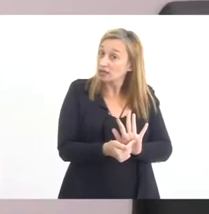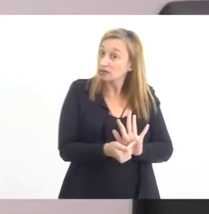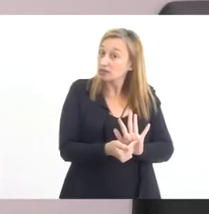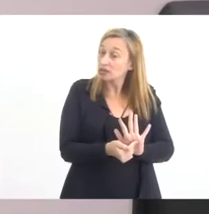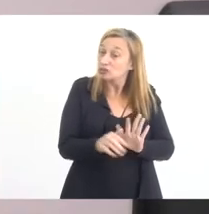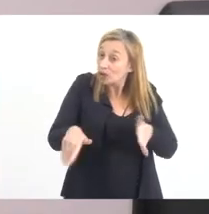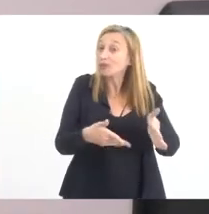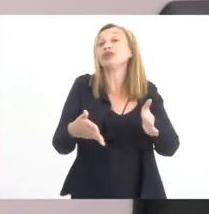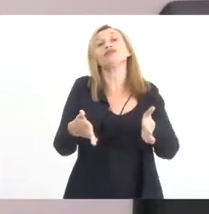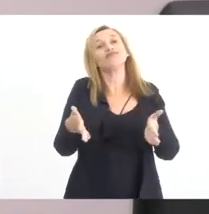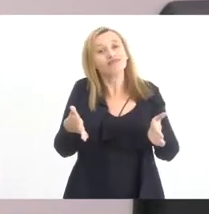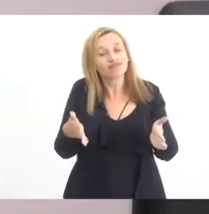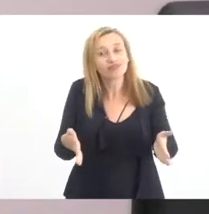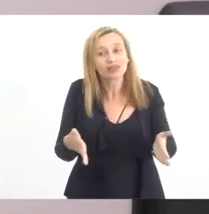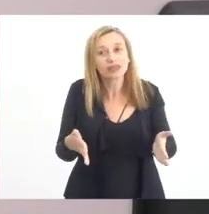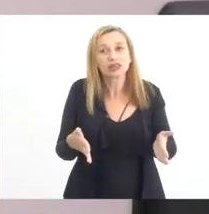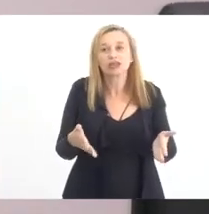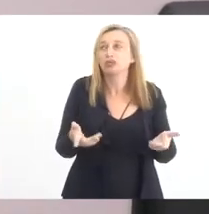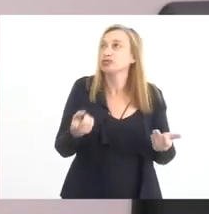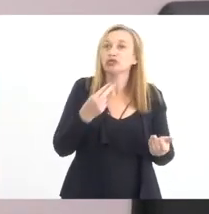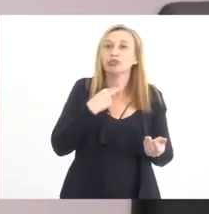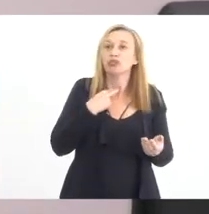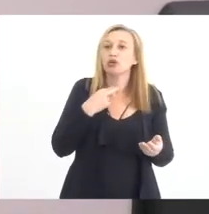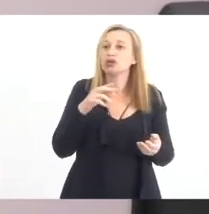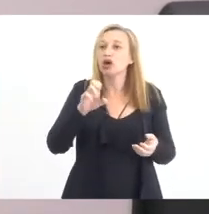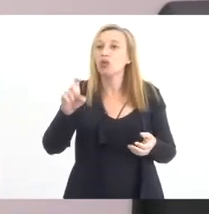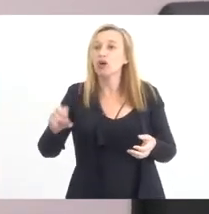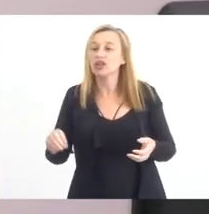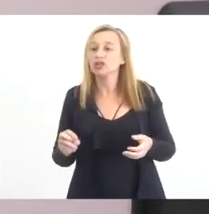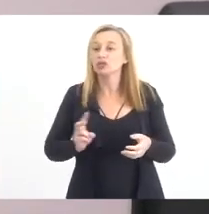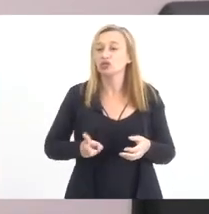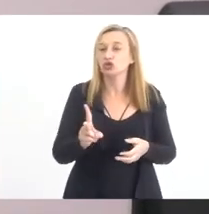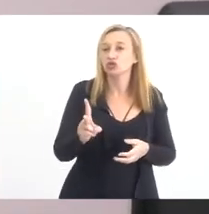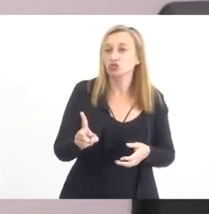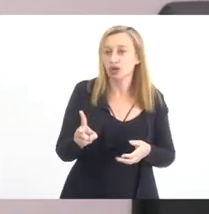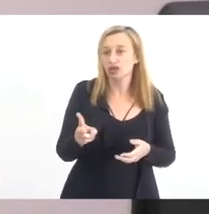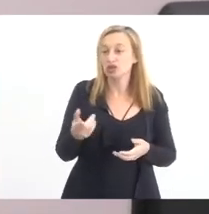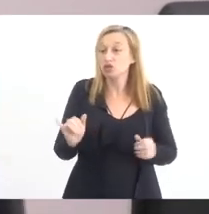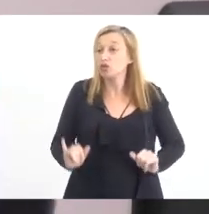tem que ser apontado um caminho. O que não dá é para o UESO continuar morrendo de inanição. Né?